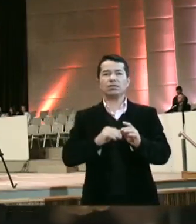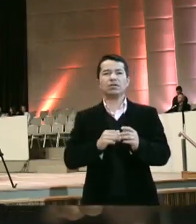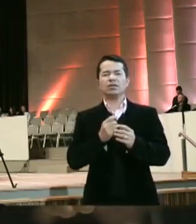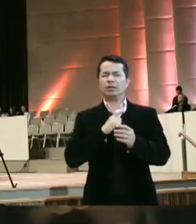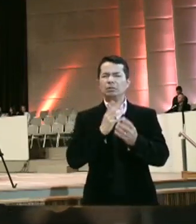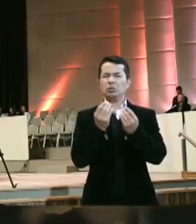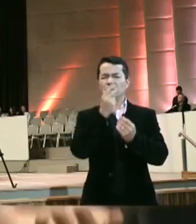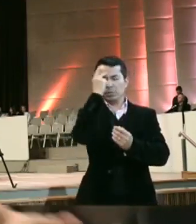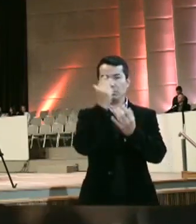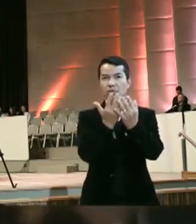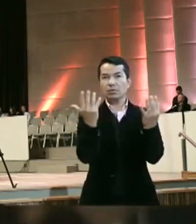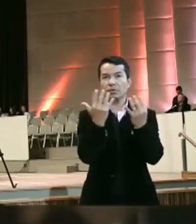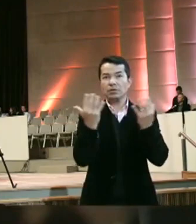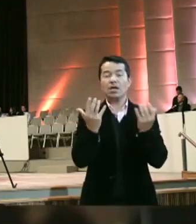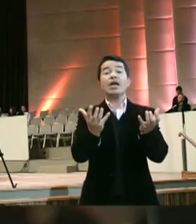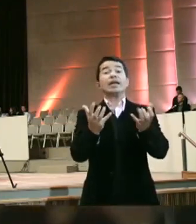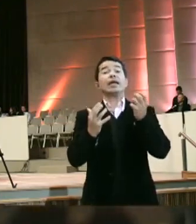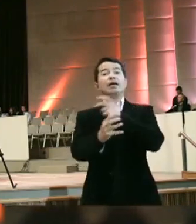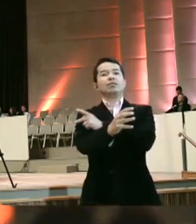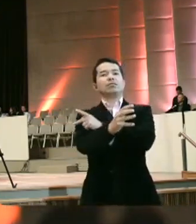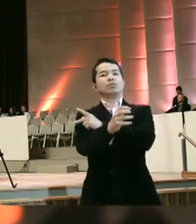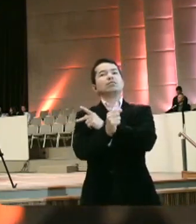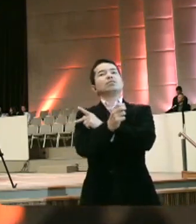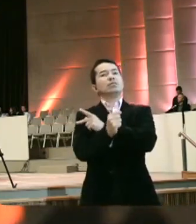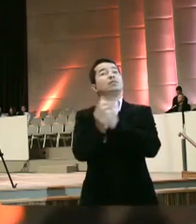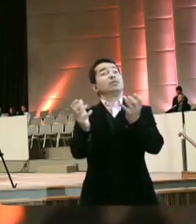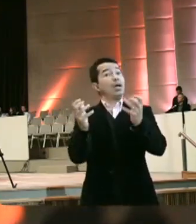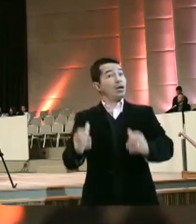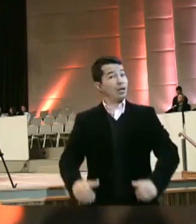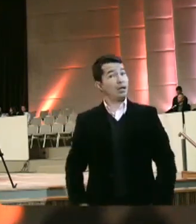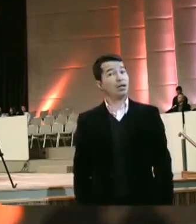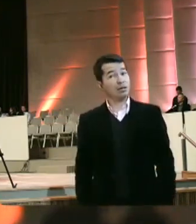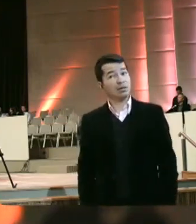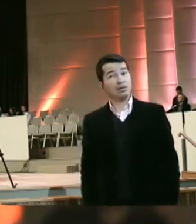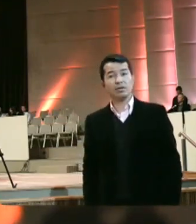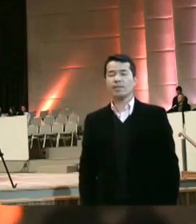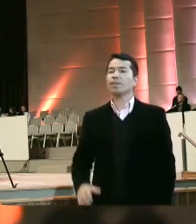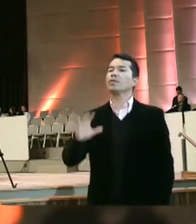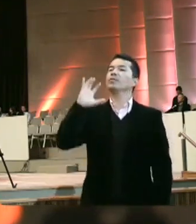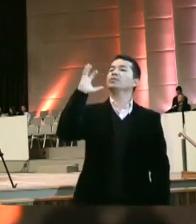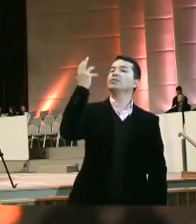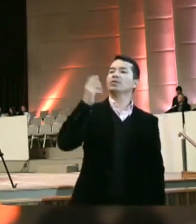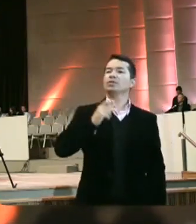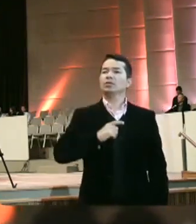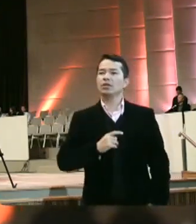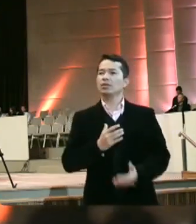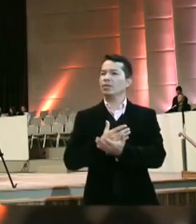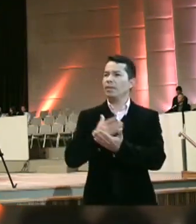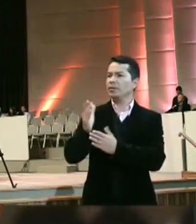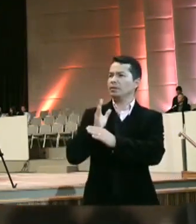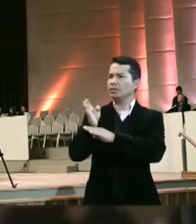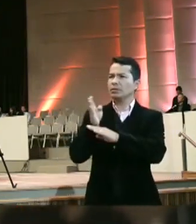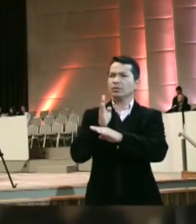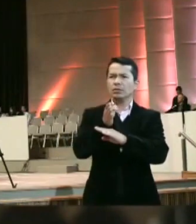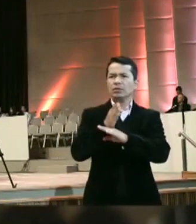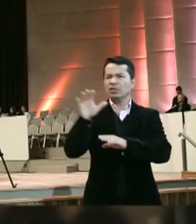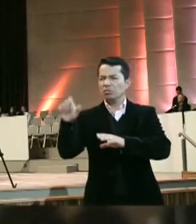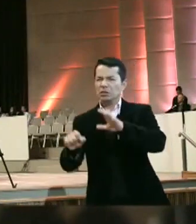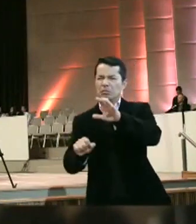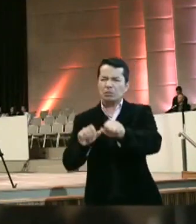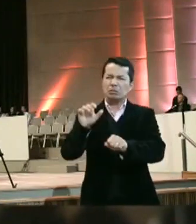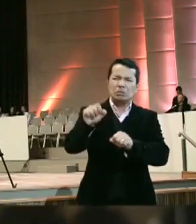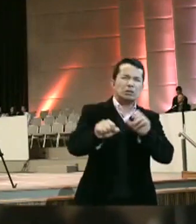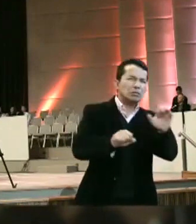ao governo romano ganhava a vaga de coletor de impostos. E aí ele coletava os impostos, uma parte